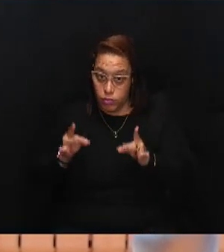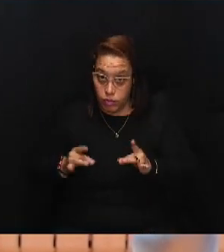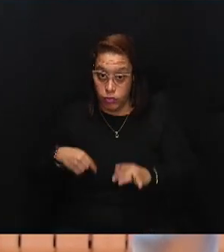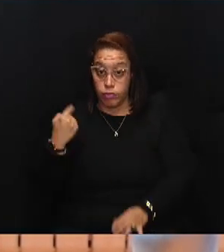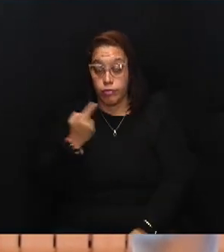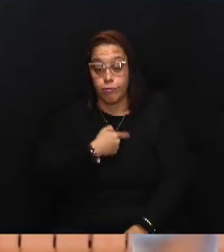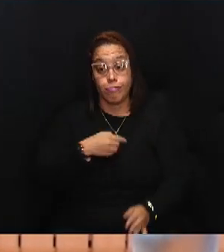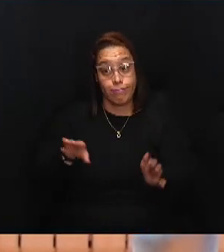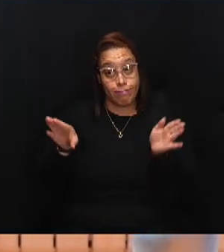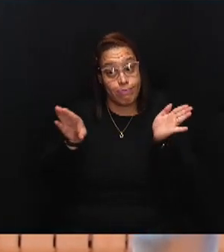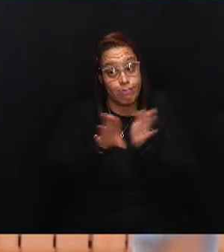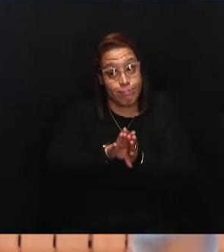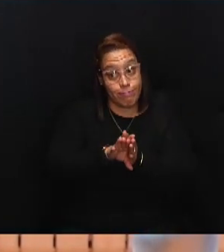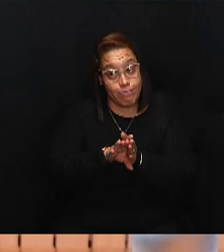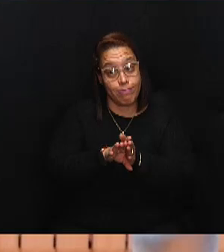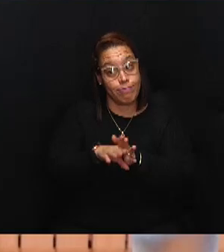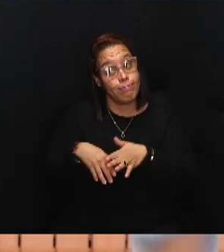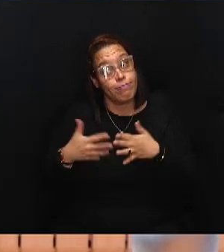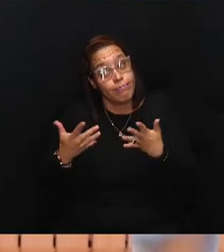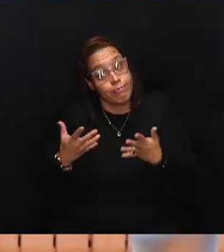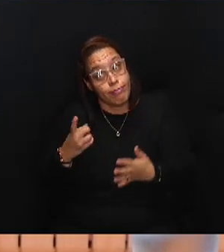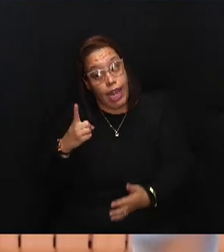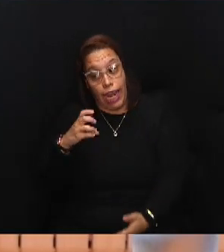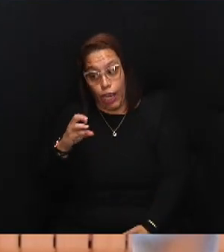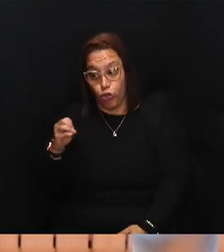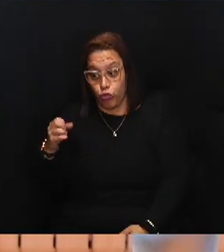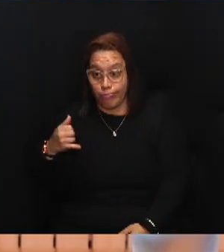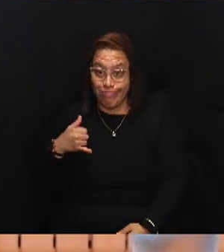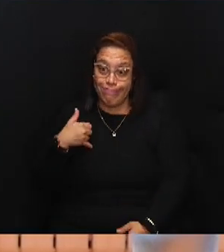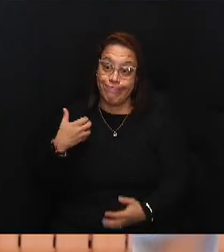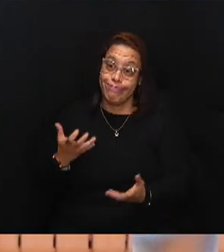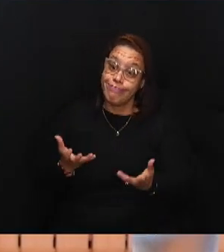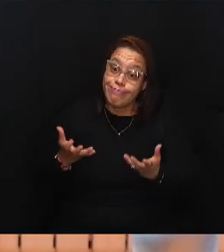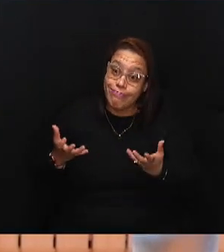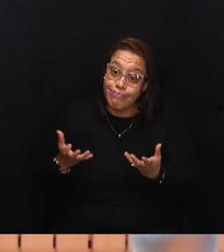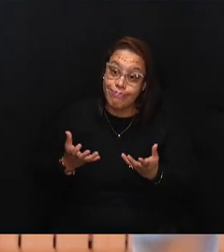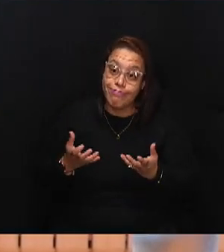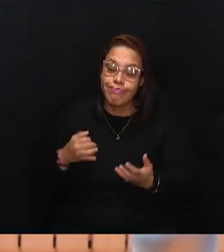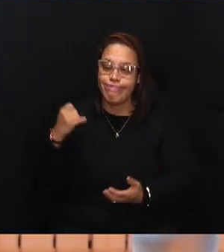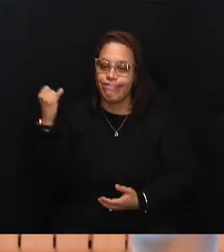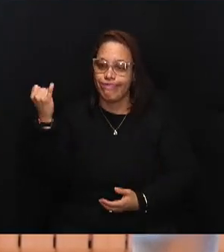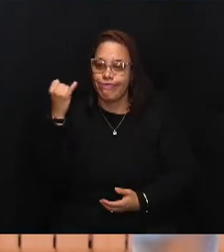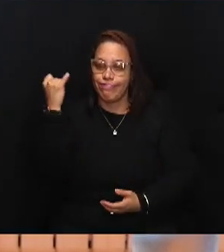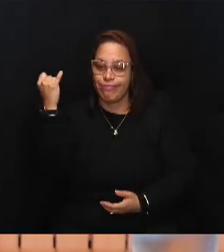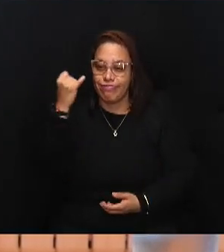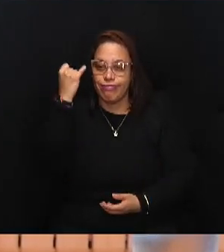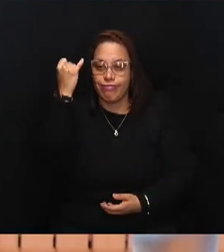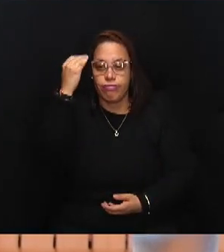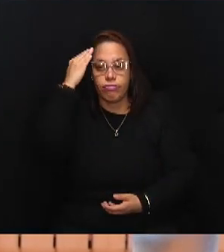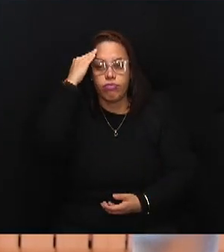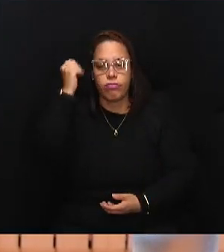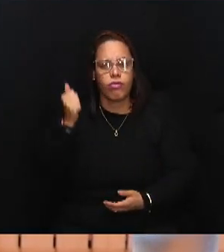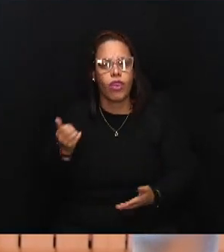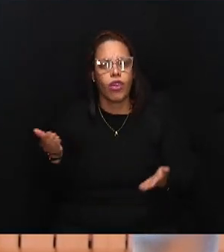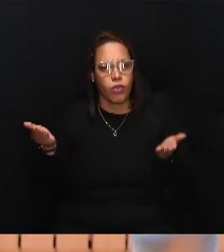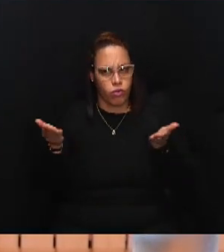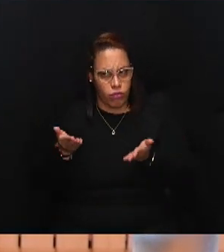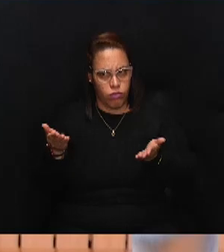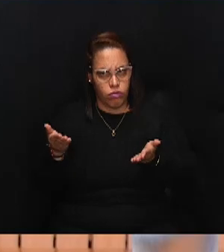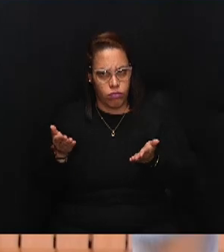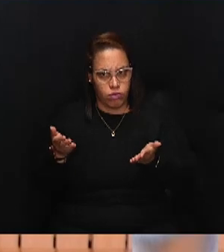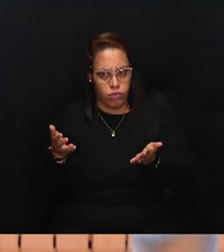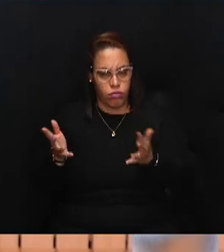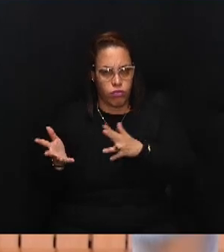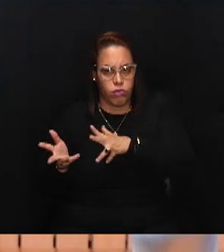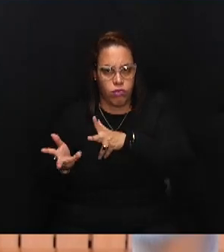dia vamos chegar, eu quero chegar também aos 100 anos. Então, é muito importante, né? E a gente sabe hoje, com a